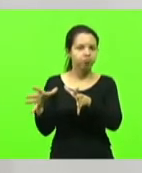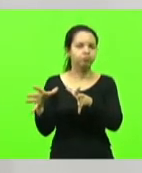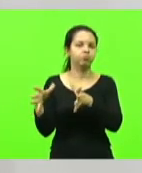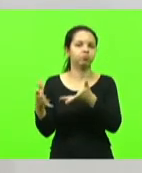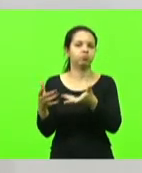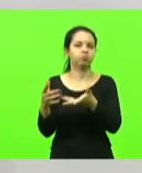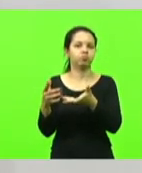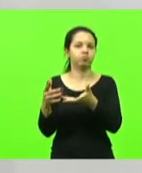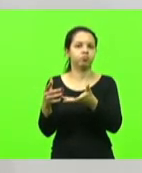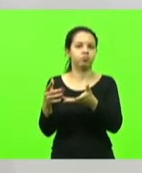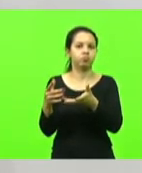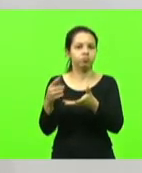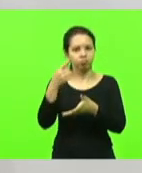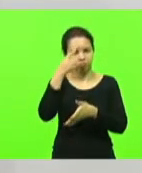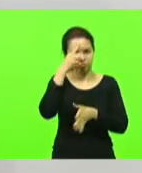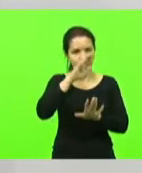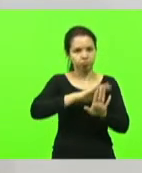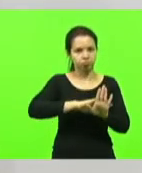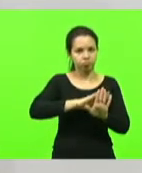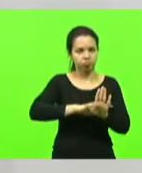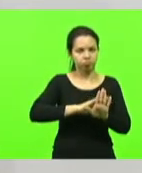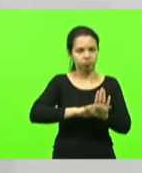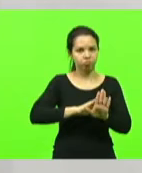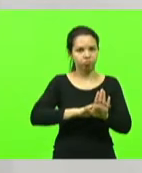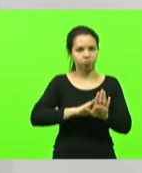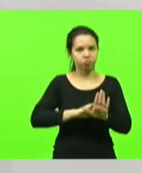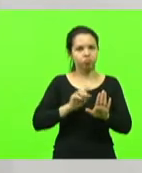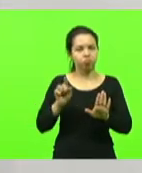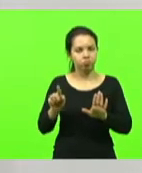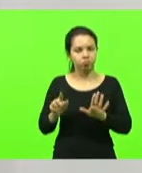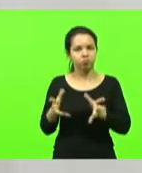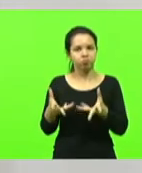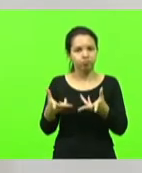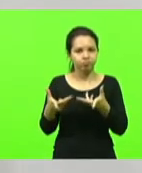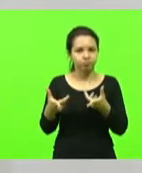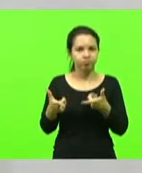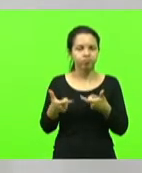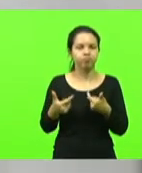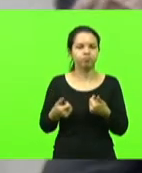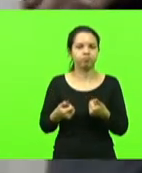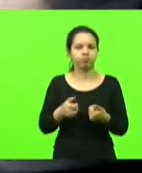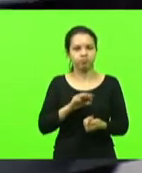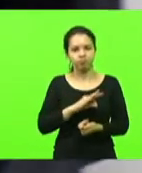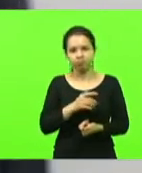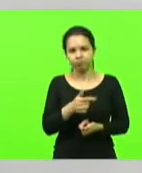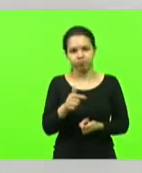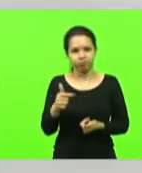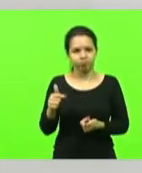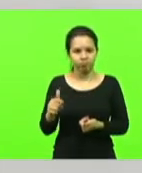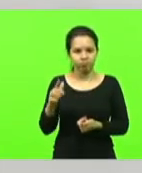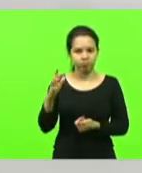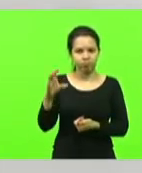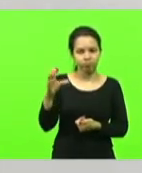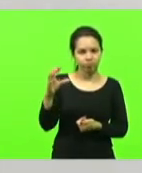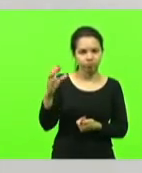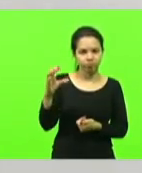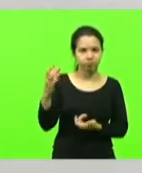por esmero técnico, não por algum apego ao que fala a ciência, não pelo